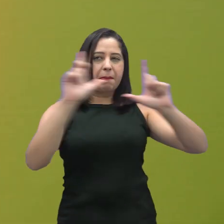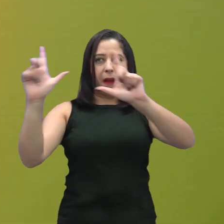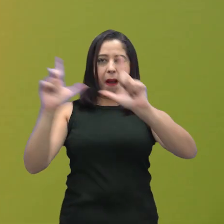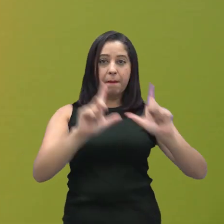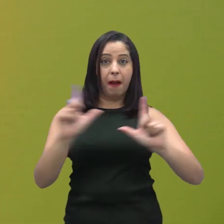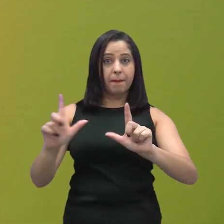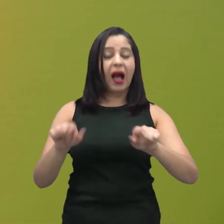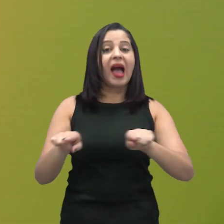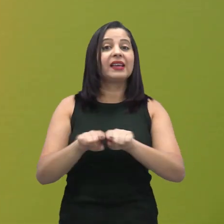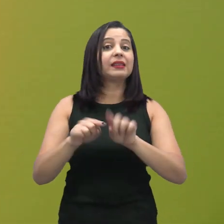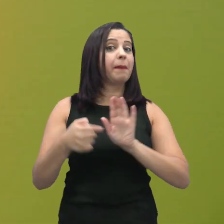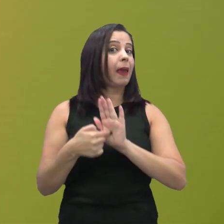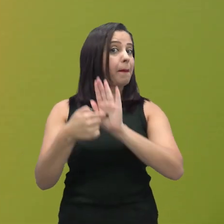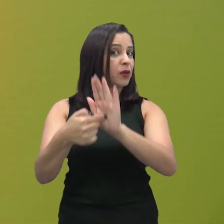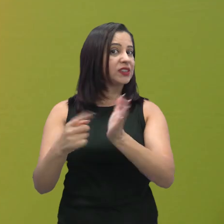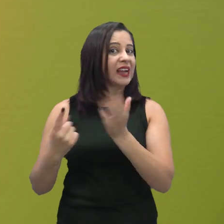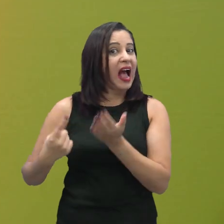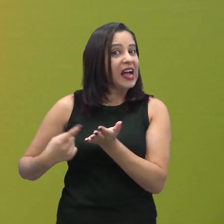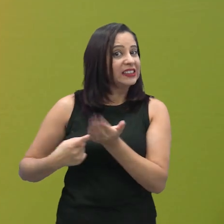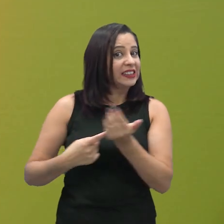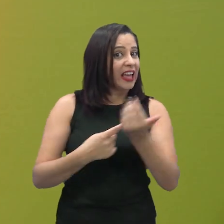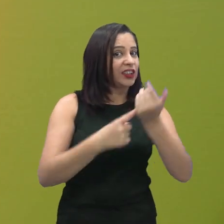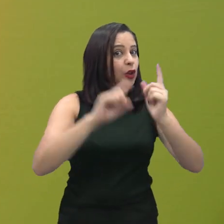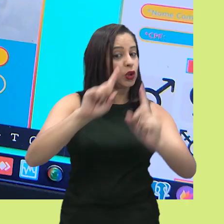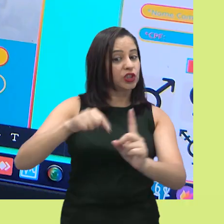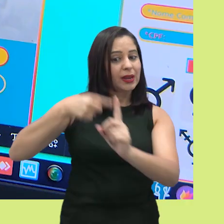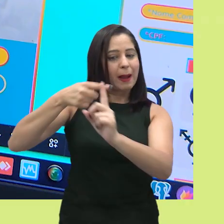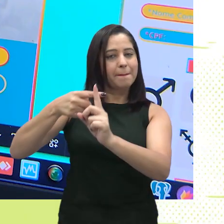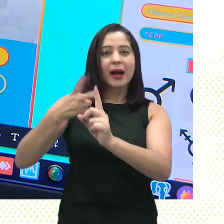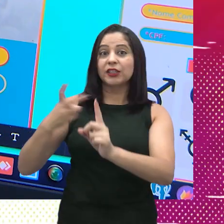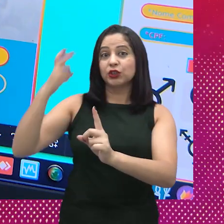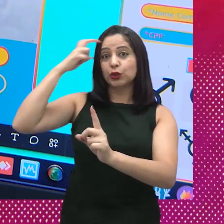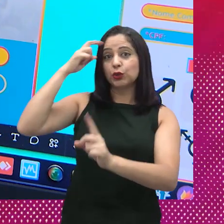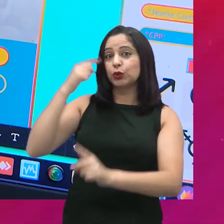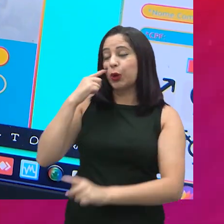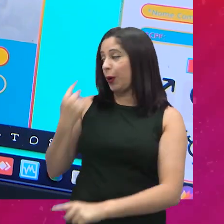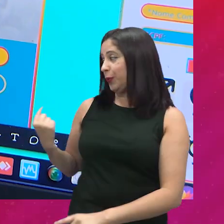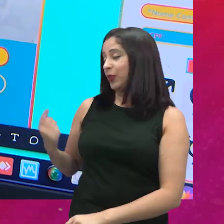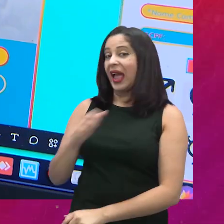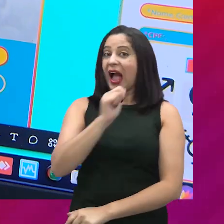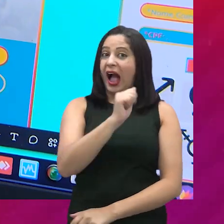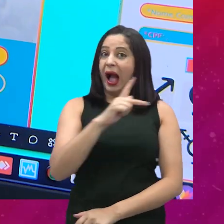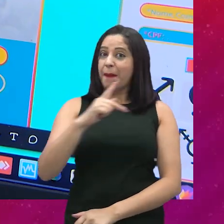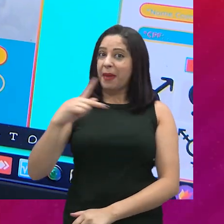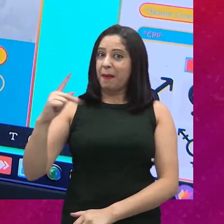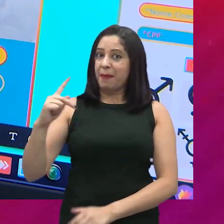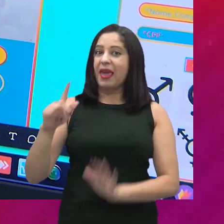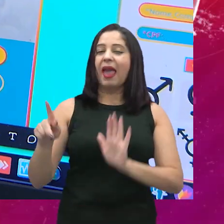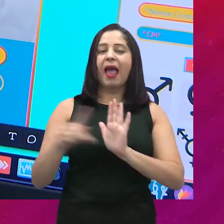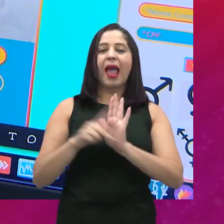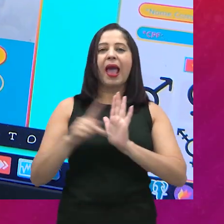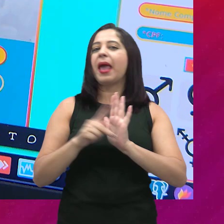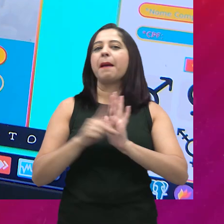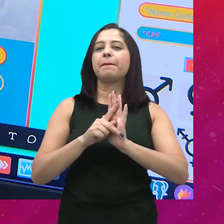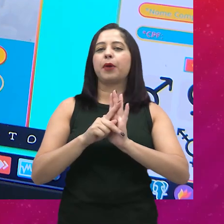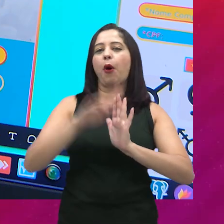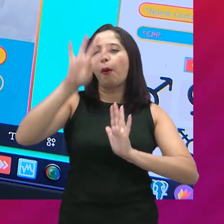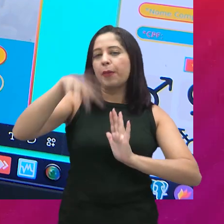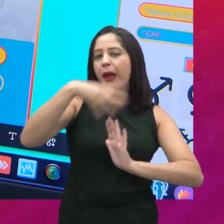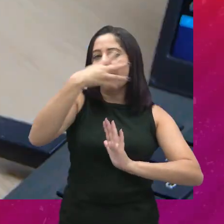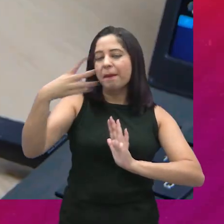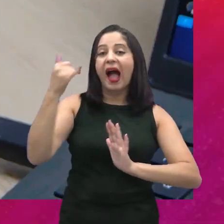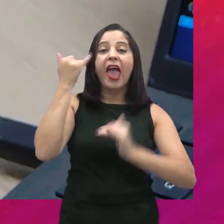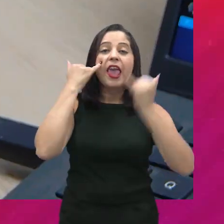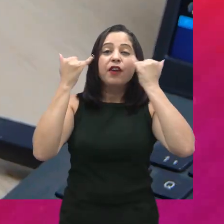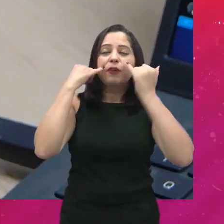também a tecnologia a favor da cultura. A gente vai conhecer o aplicativo Inventário Participativo Digital, Nossa